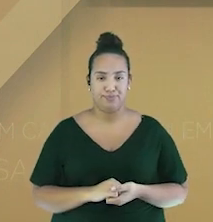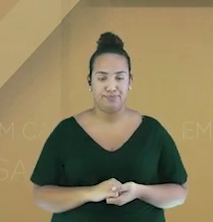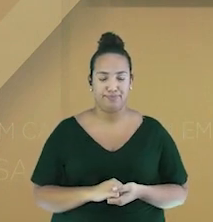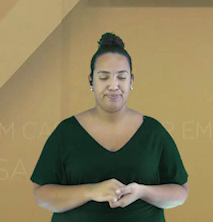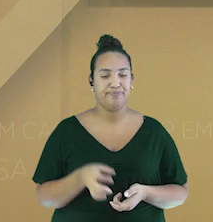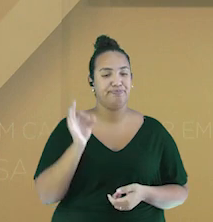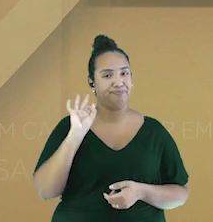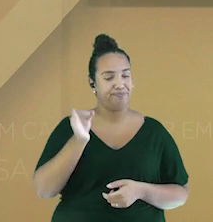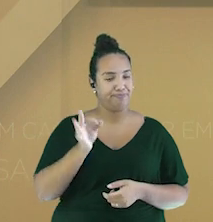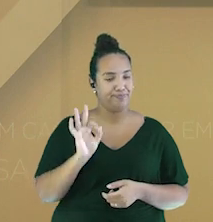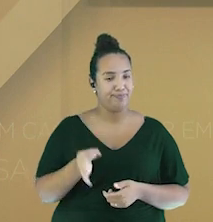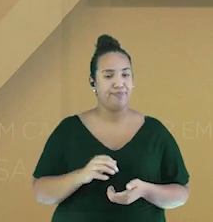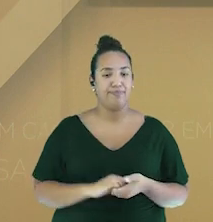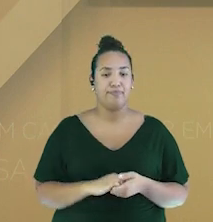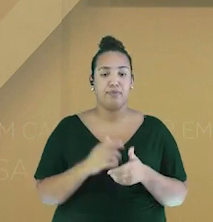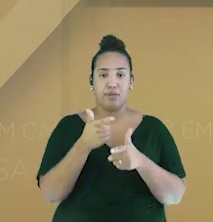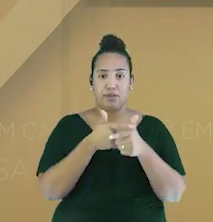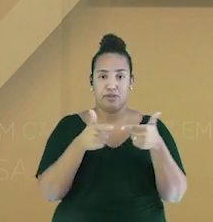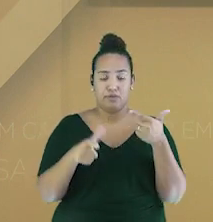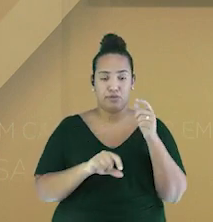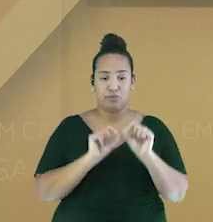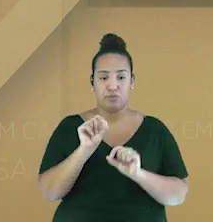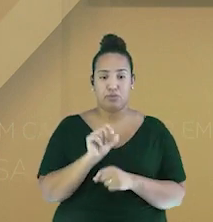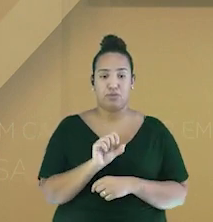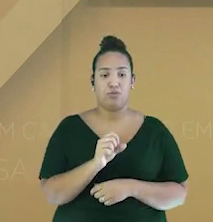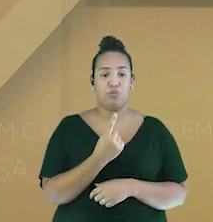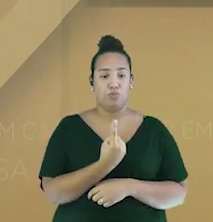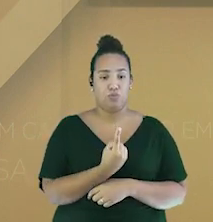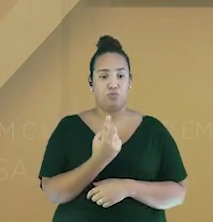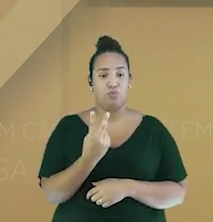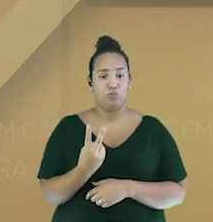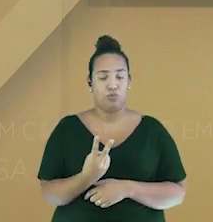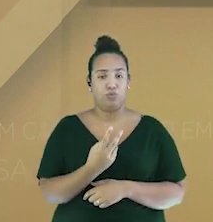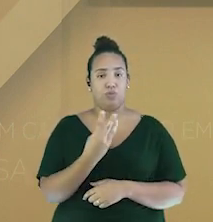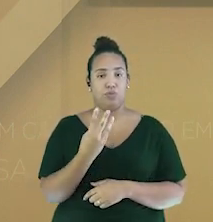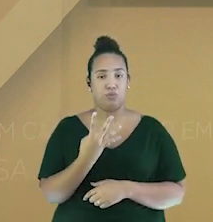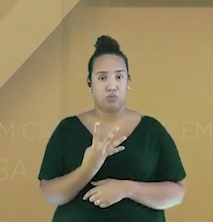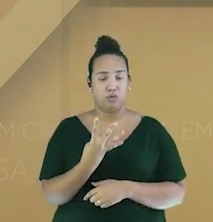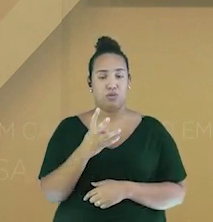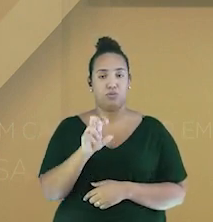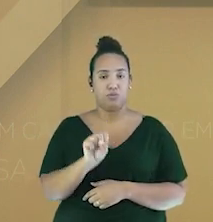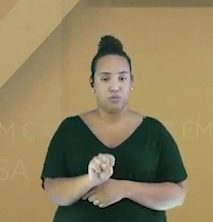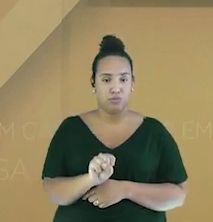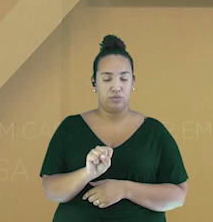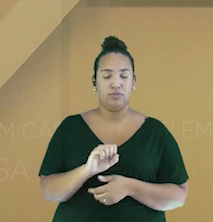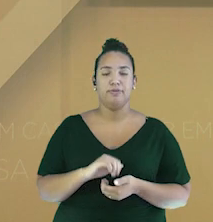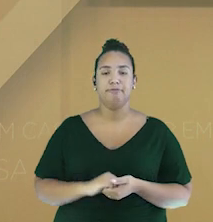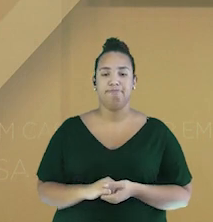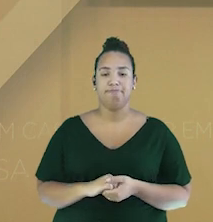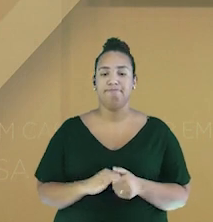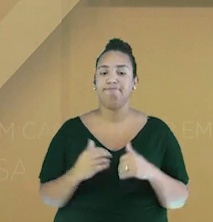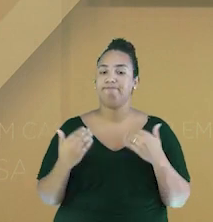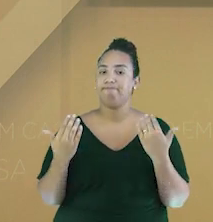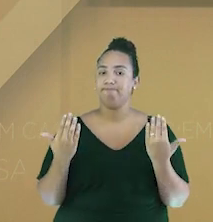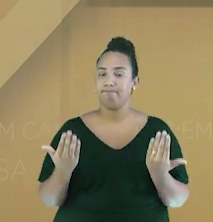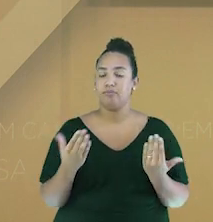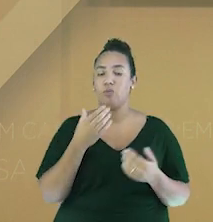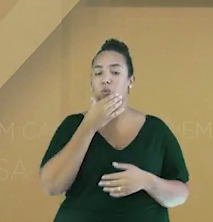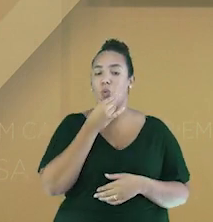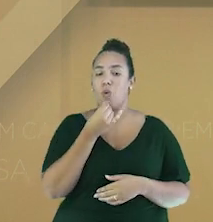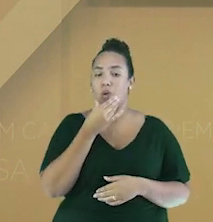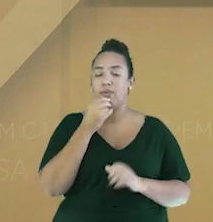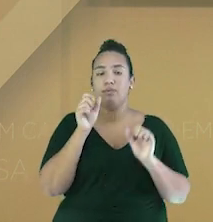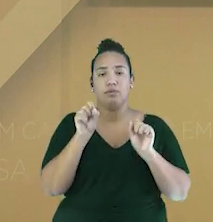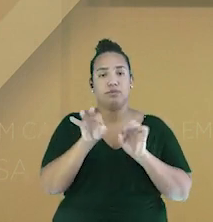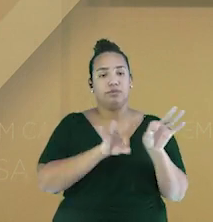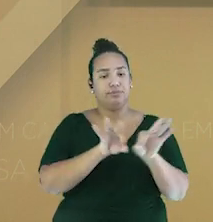Isso aí, os divisores de 8 são 1, 2, 4 e 8. Ou seja, José pode